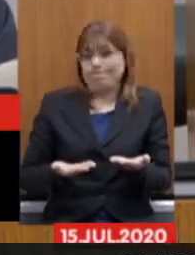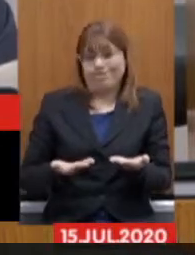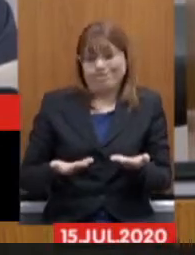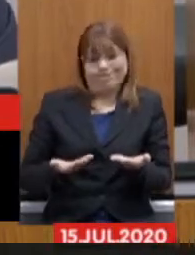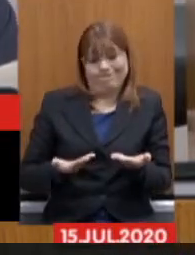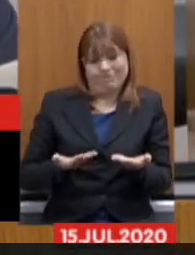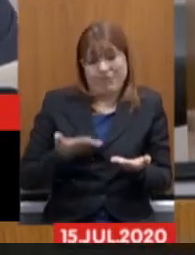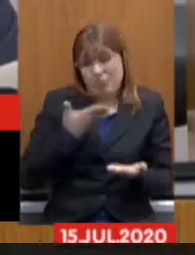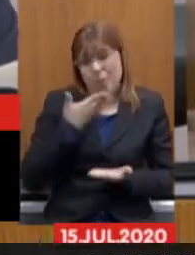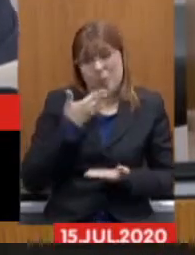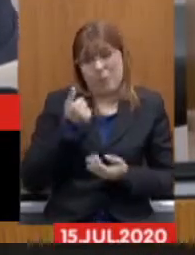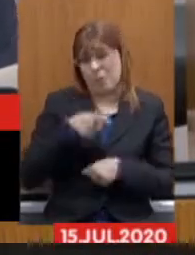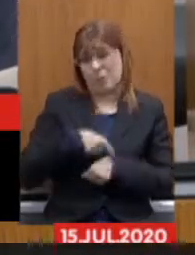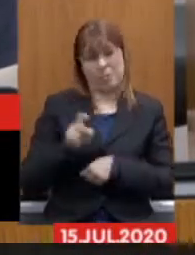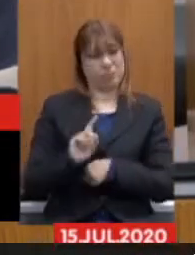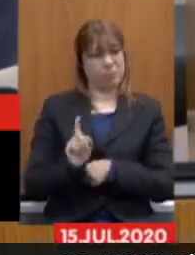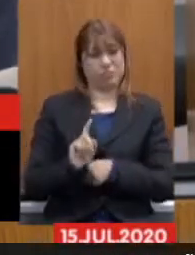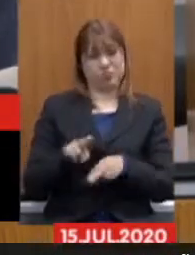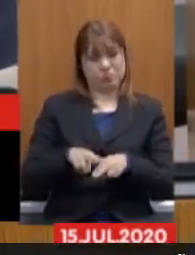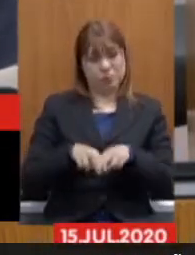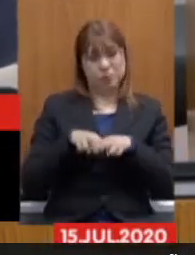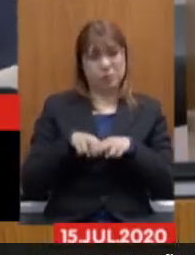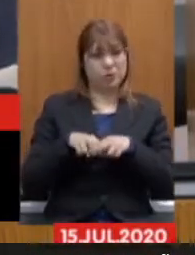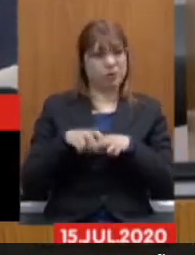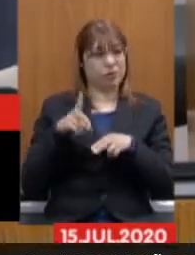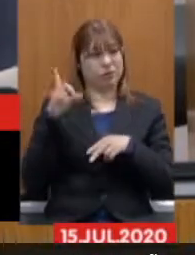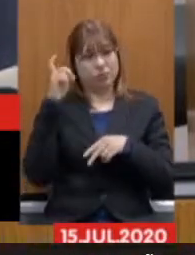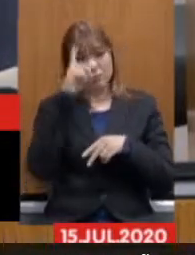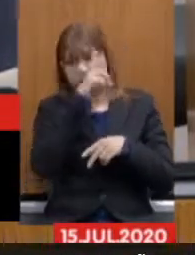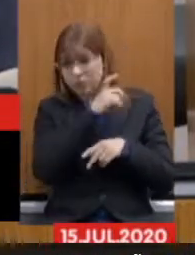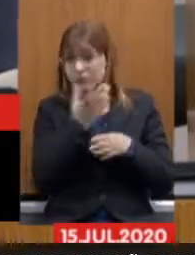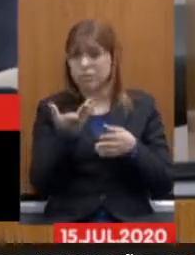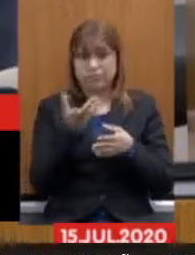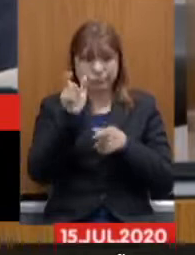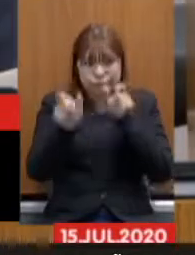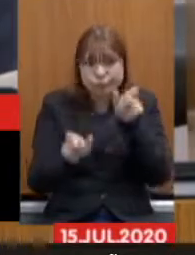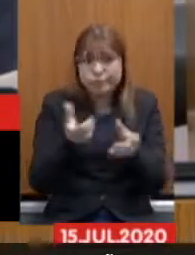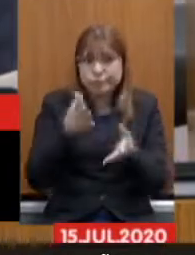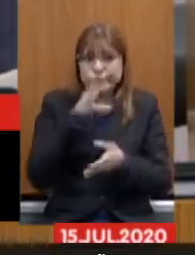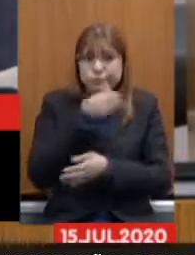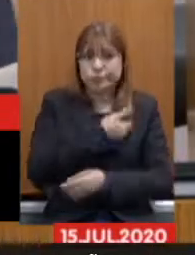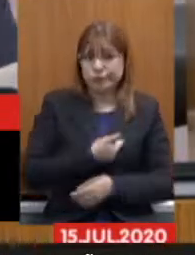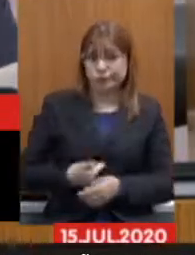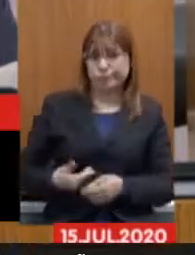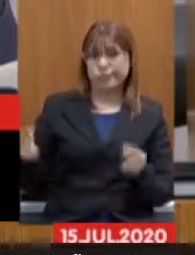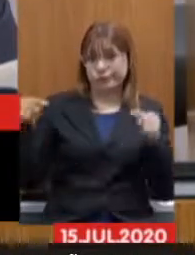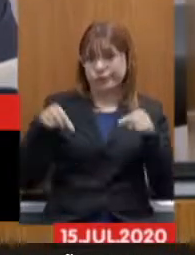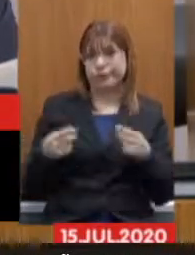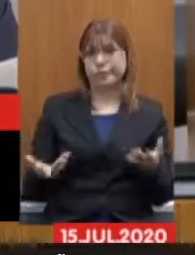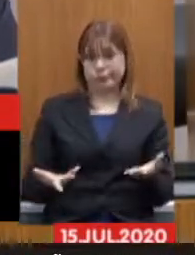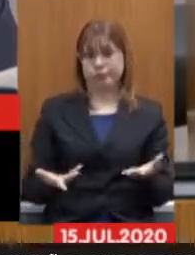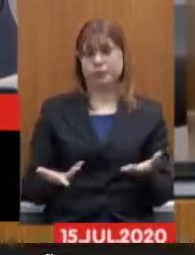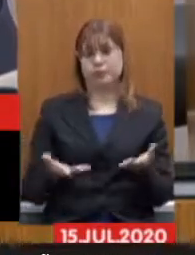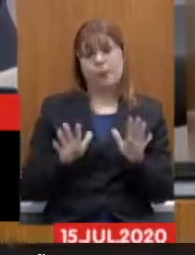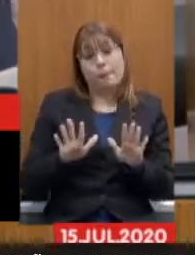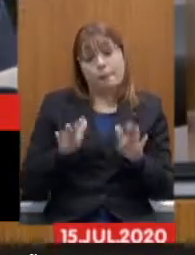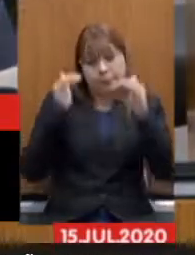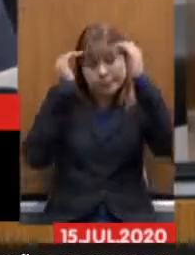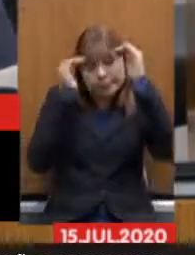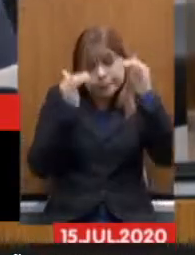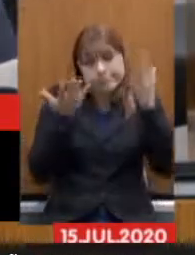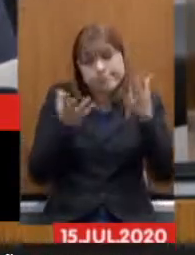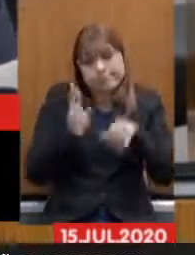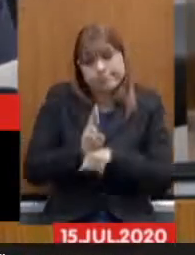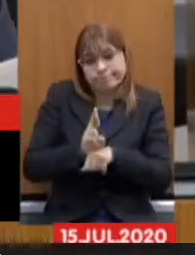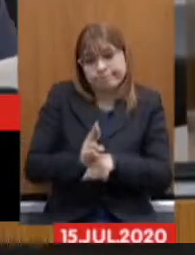mais apropriada da da alimentação de mobilização inclusive dos próprios servidores públicos mas compreenda que a função